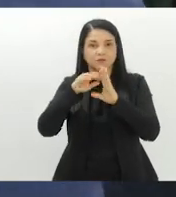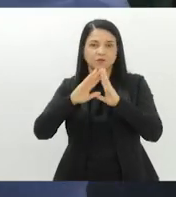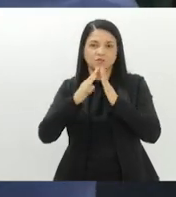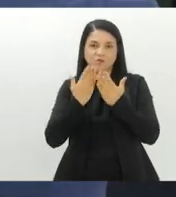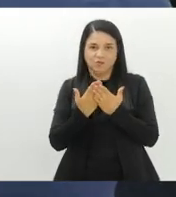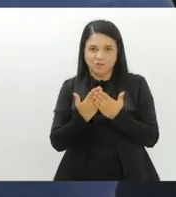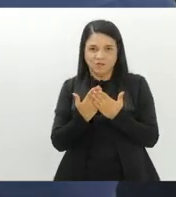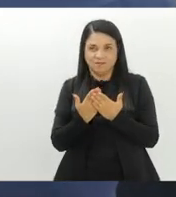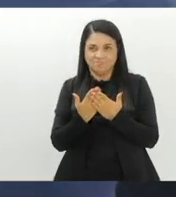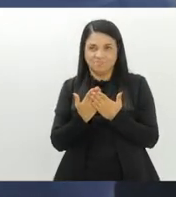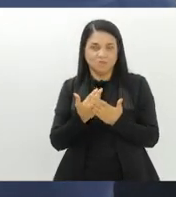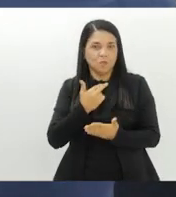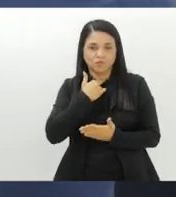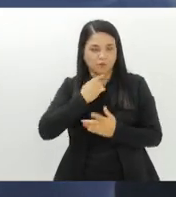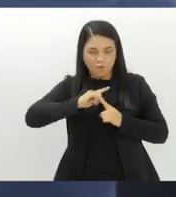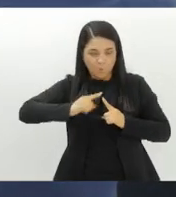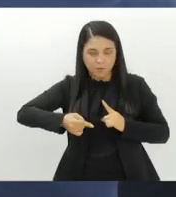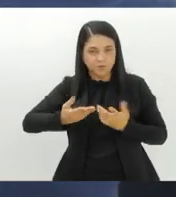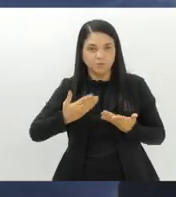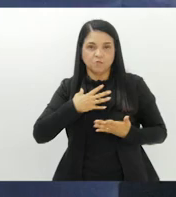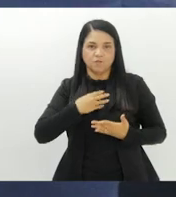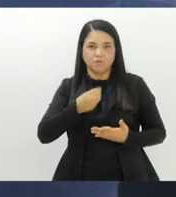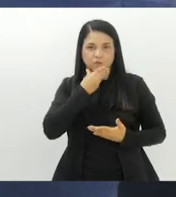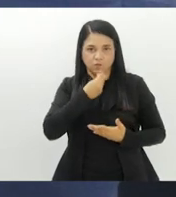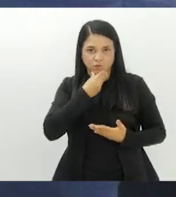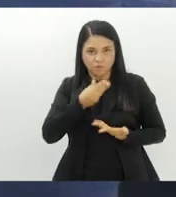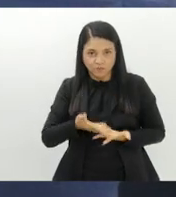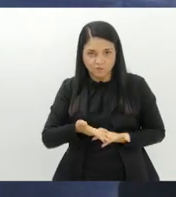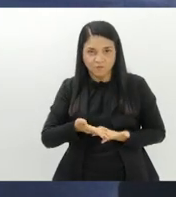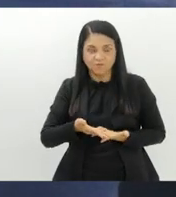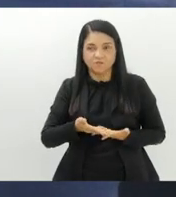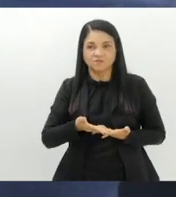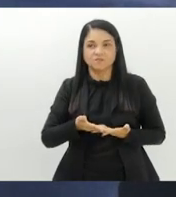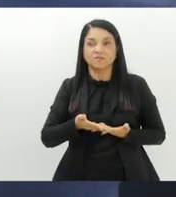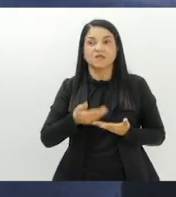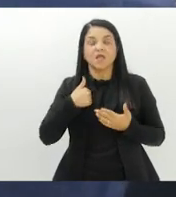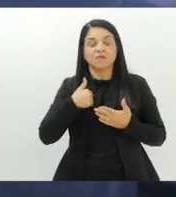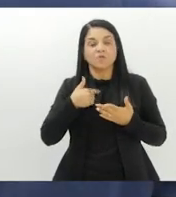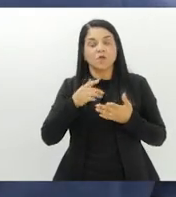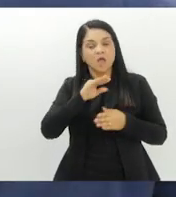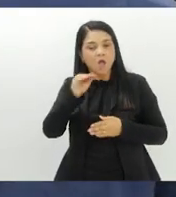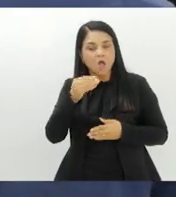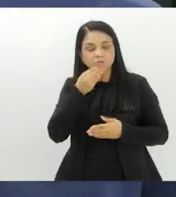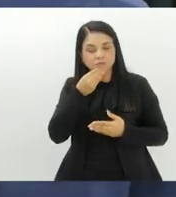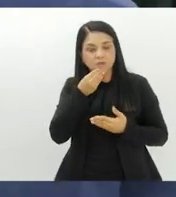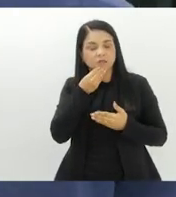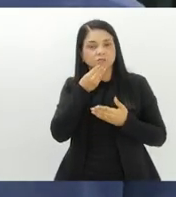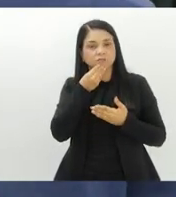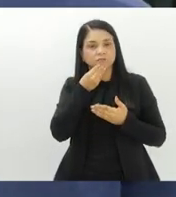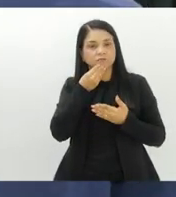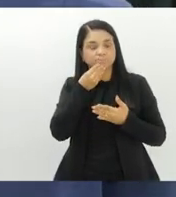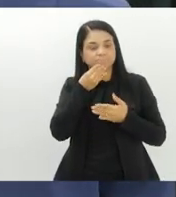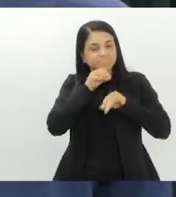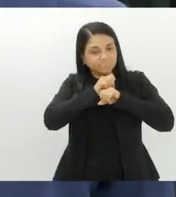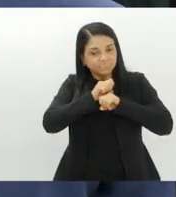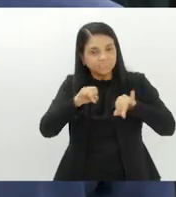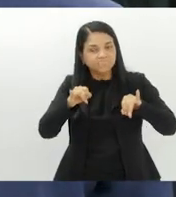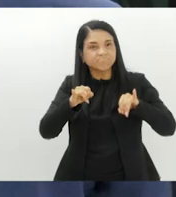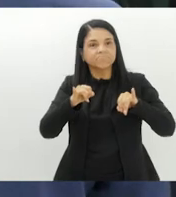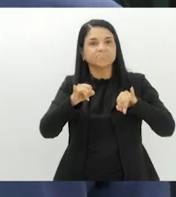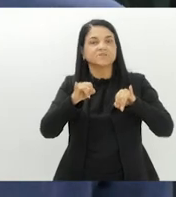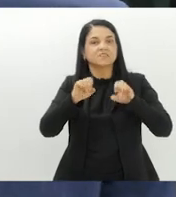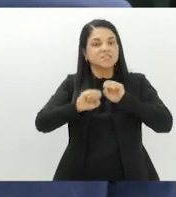escolinha. Então, a acessibilidade que a gente deu de esclarecer para as pessoas o que